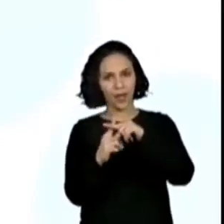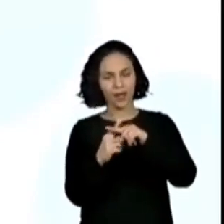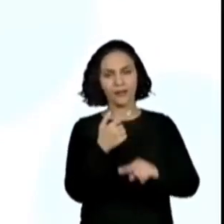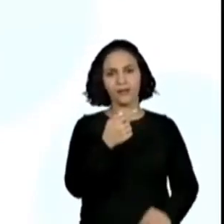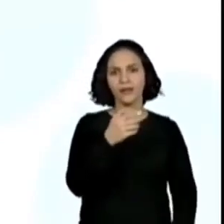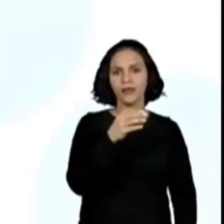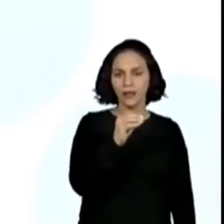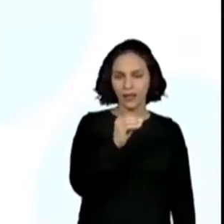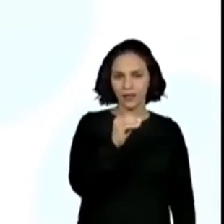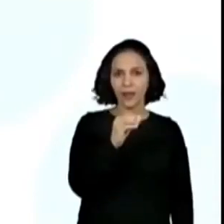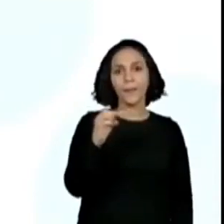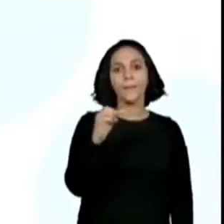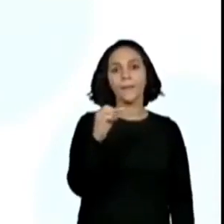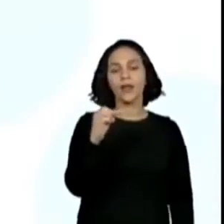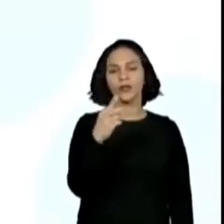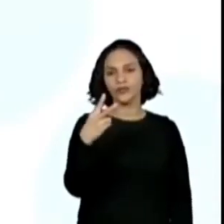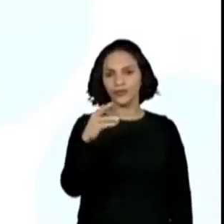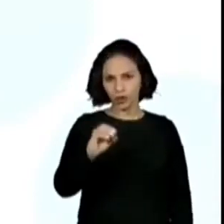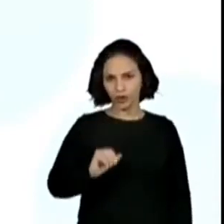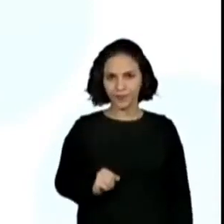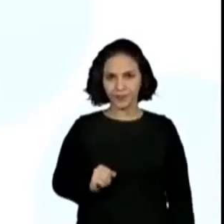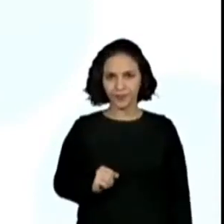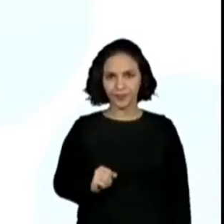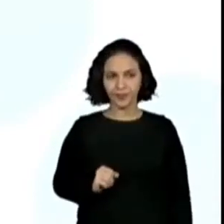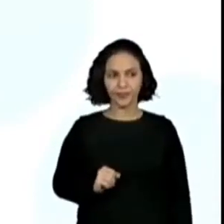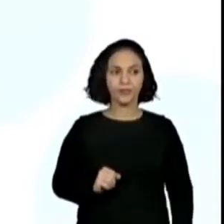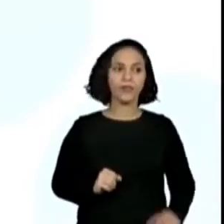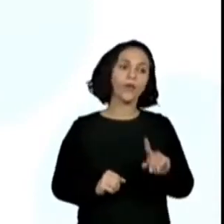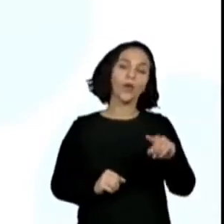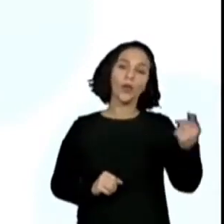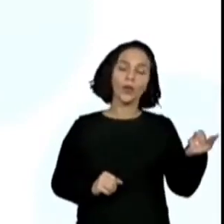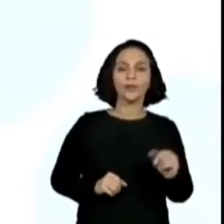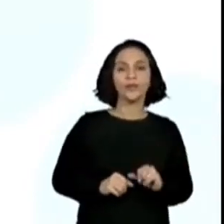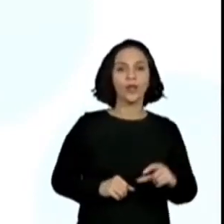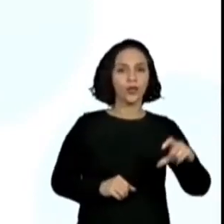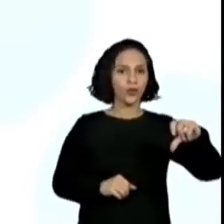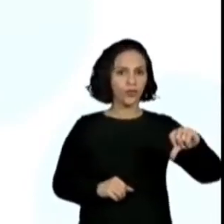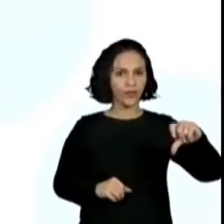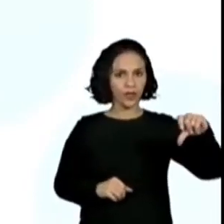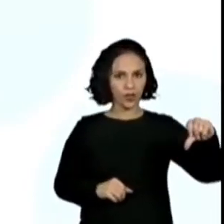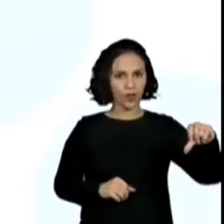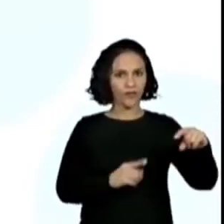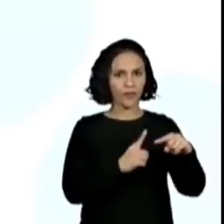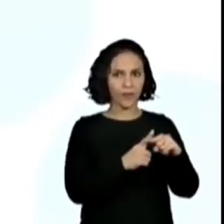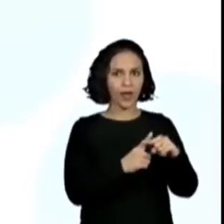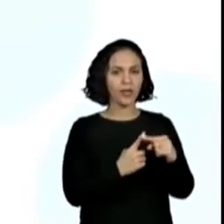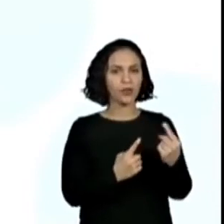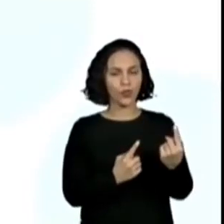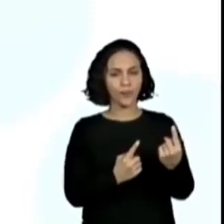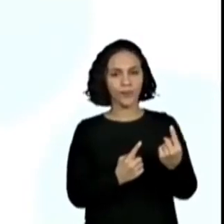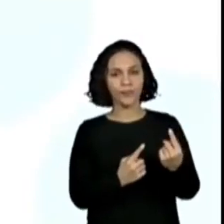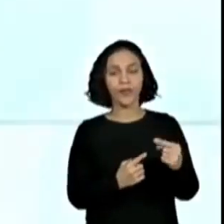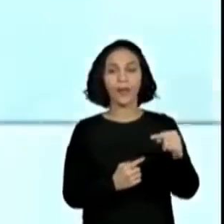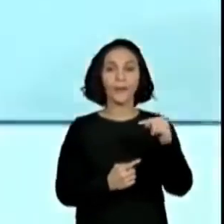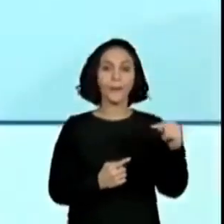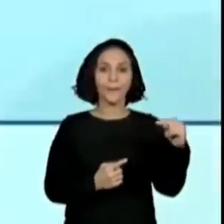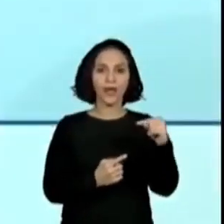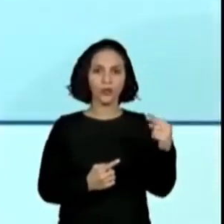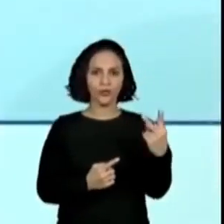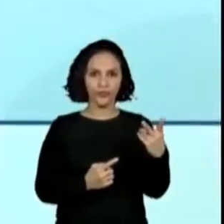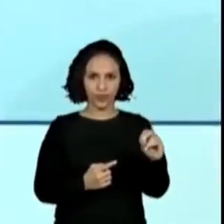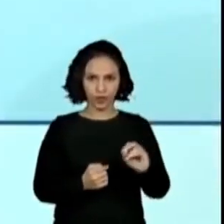20 e 99 mais 1 - 20 e aí elas são